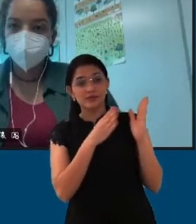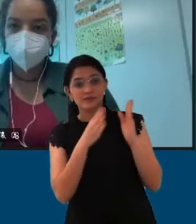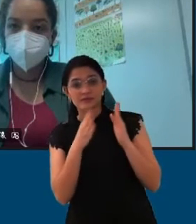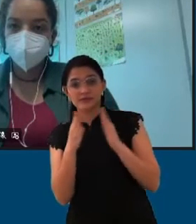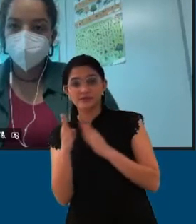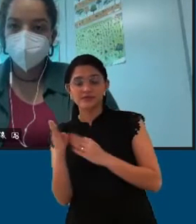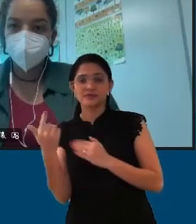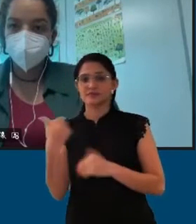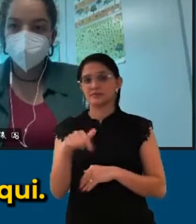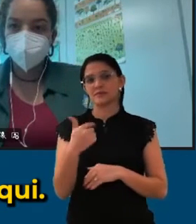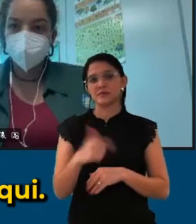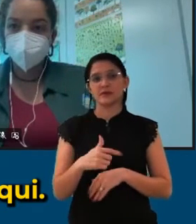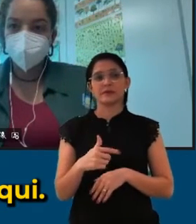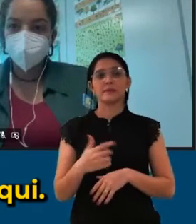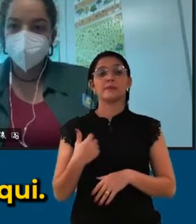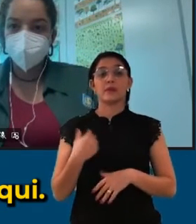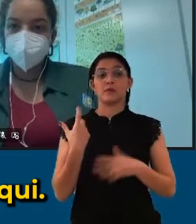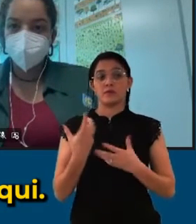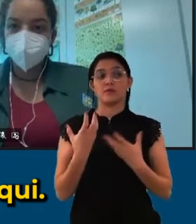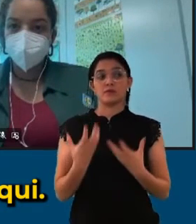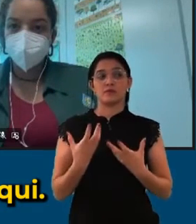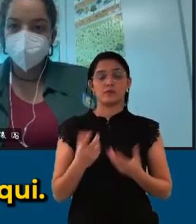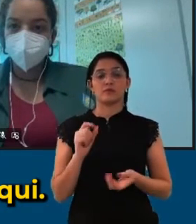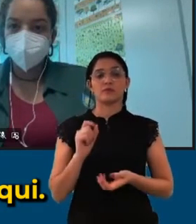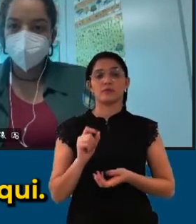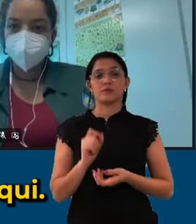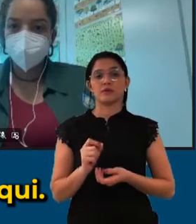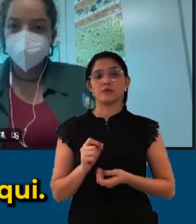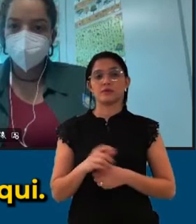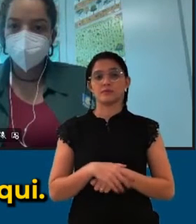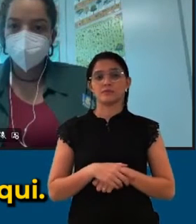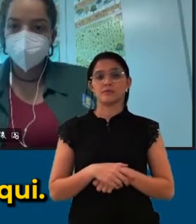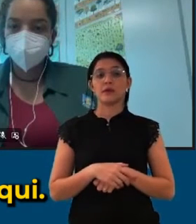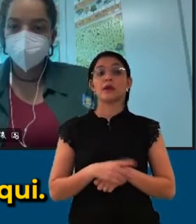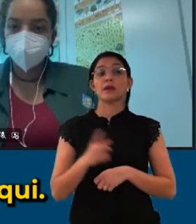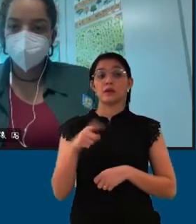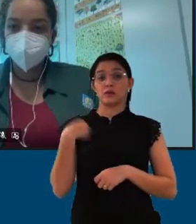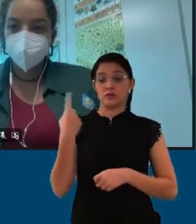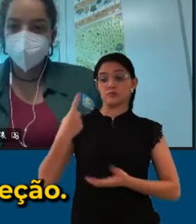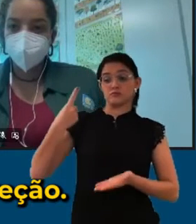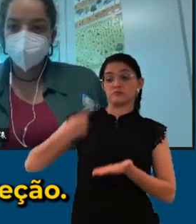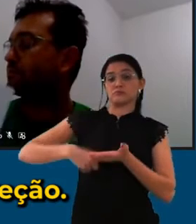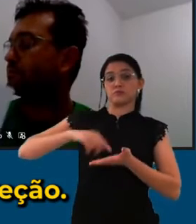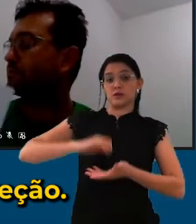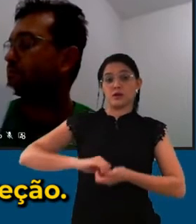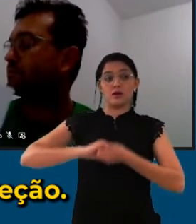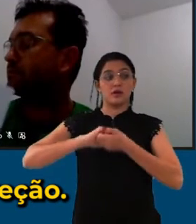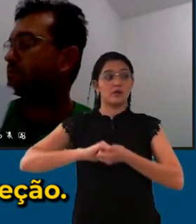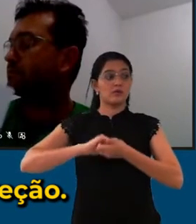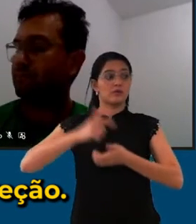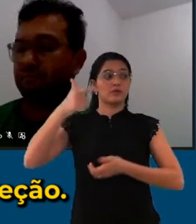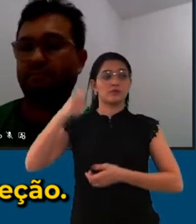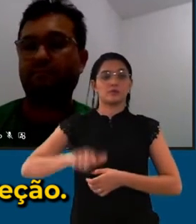Então, eu vou reproduzir o que nós acordamos aqui. Se houver